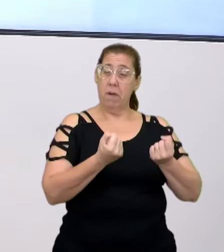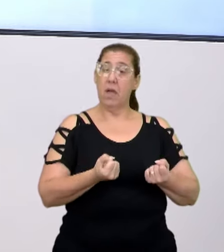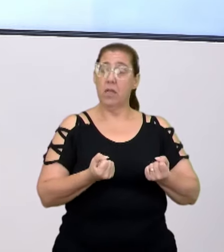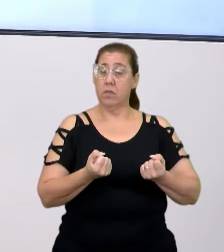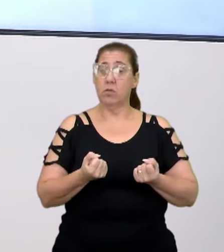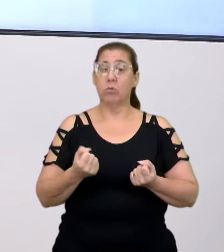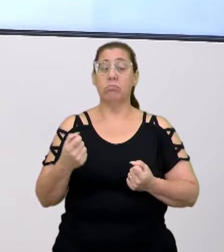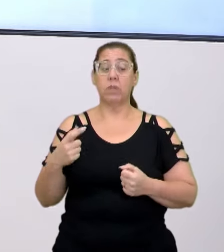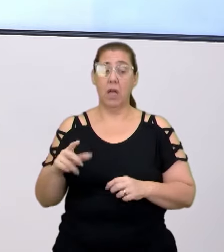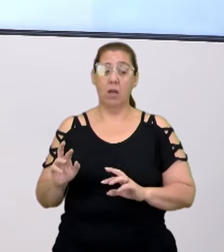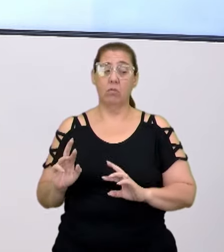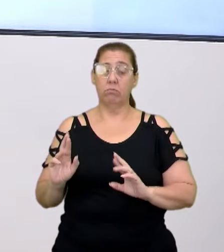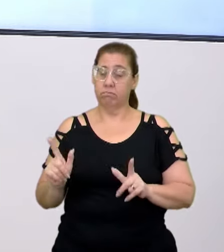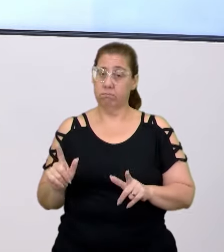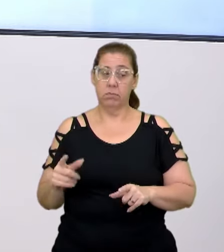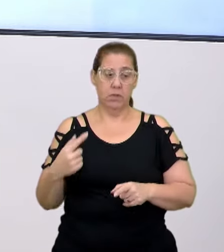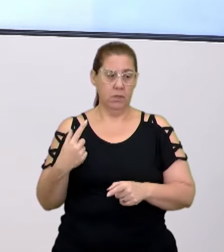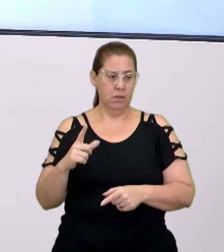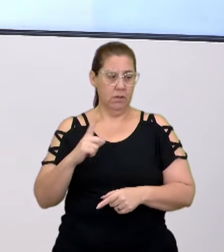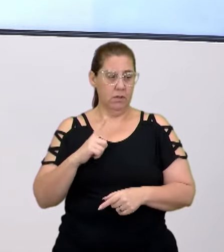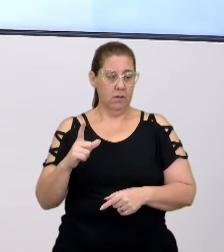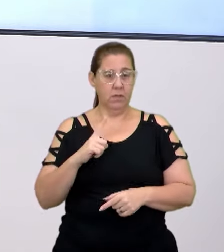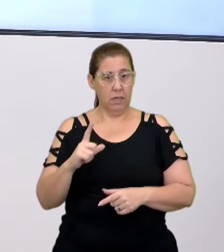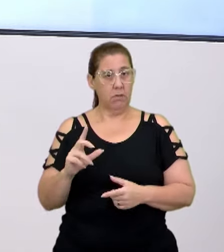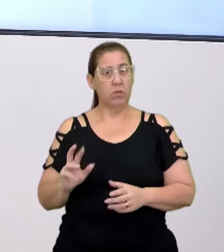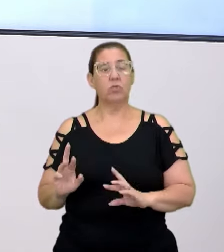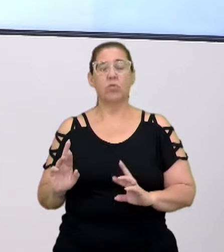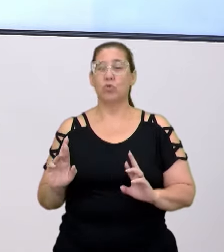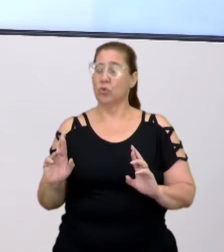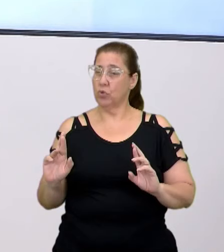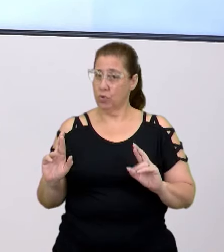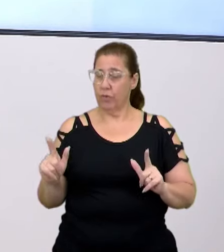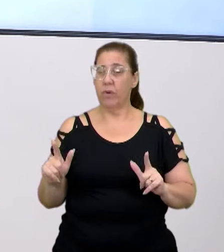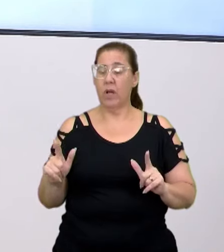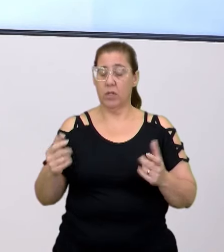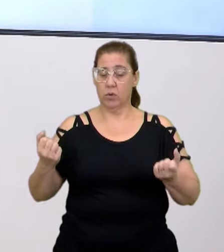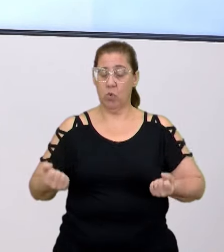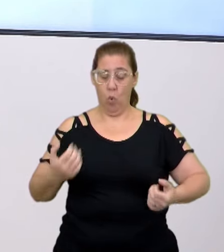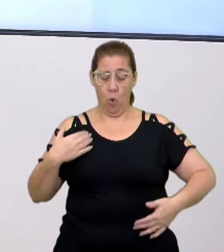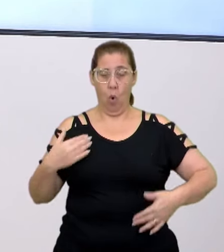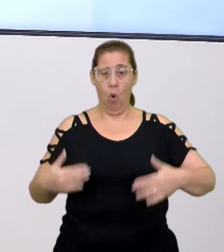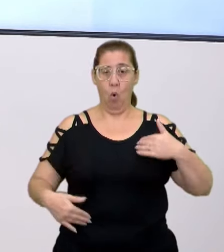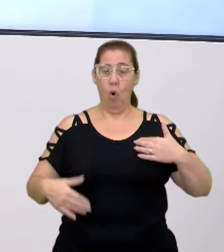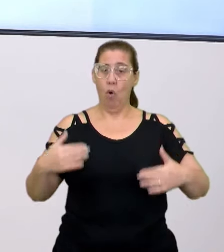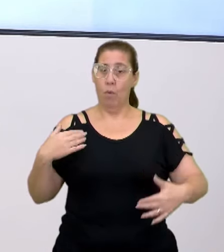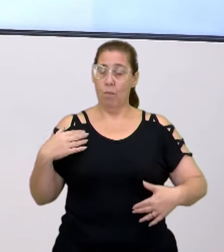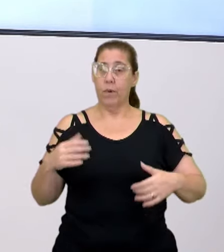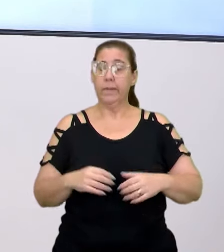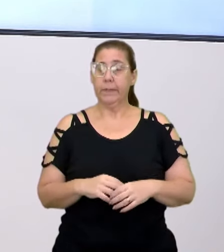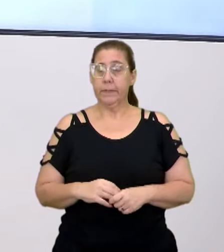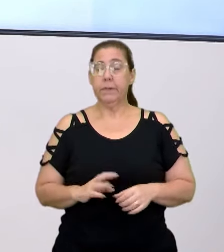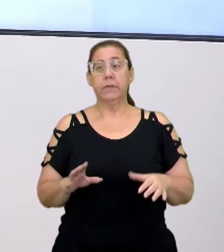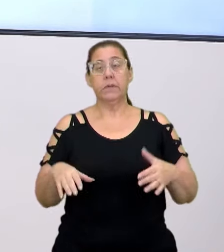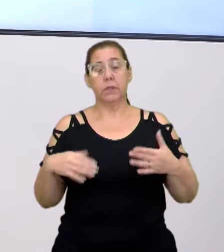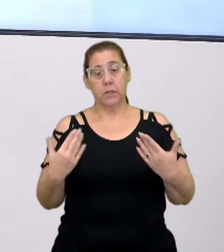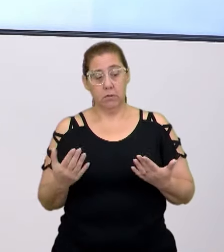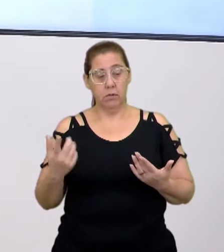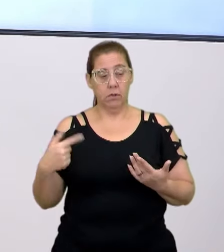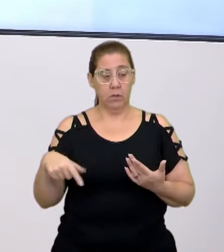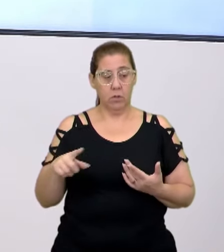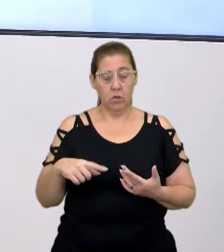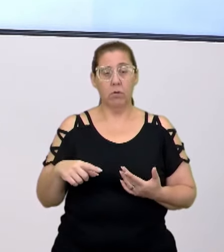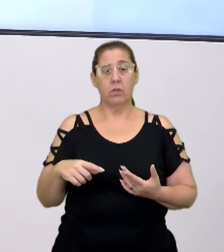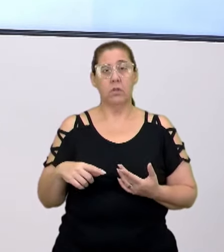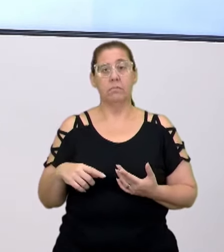do IMC, por isso que deu aquele valor, né, esse índice de massa corporal, e aí, então, por isso, né, que a gente estava falando da questão